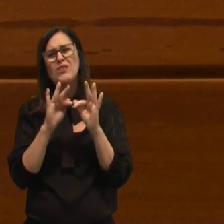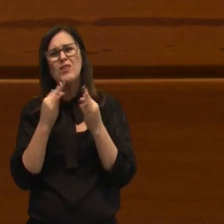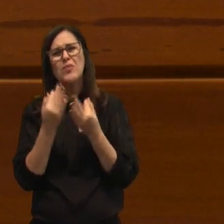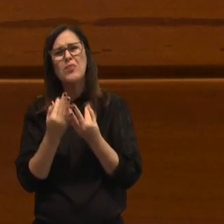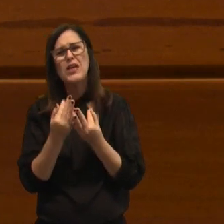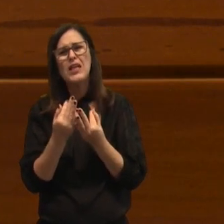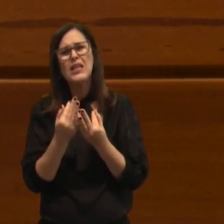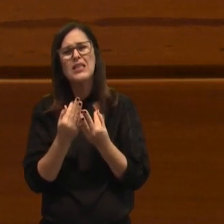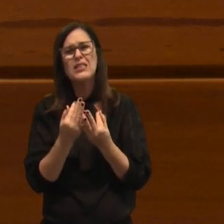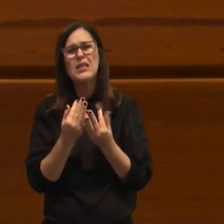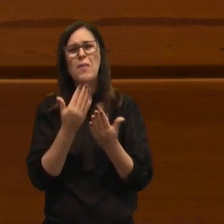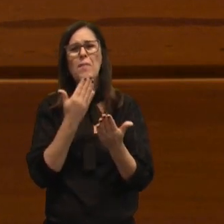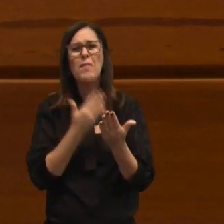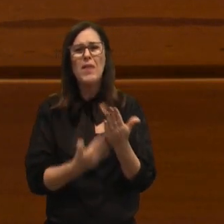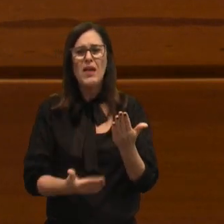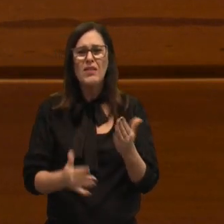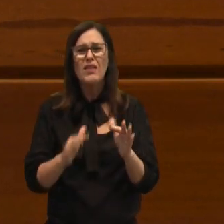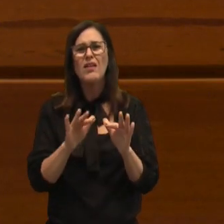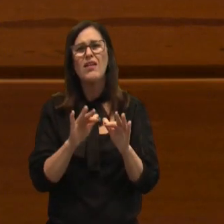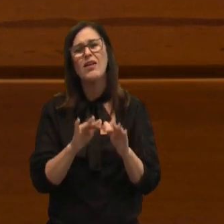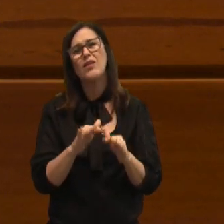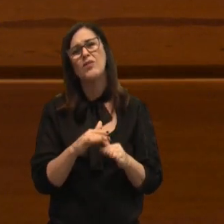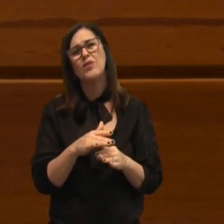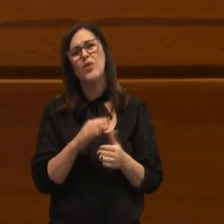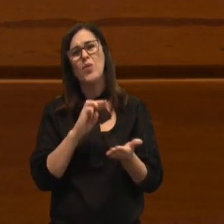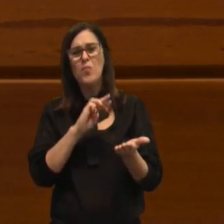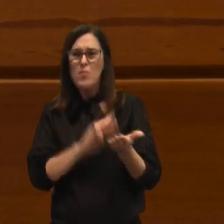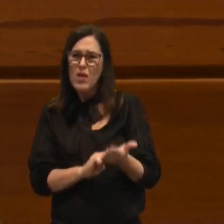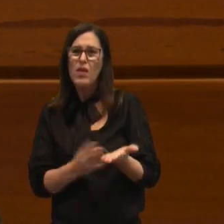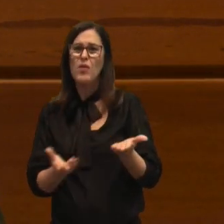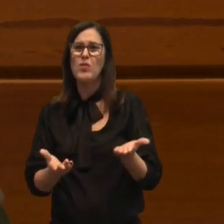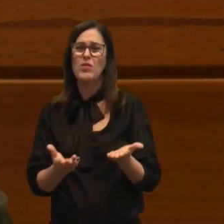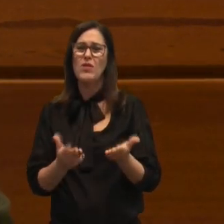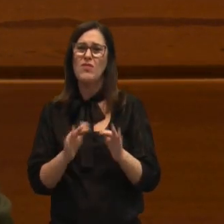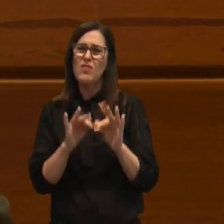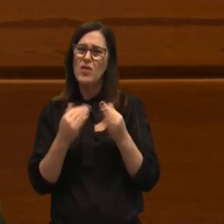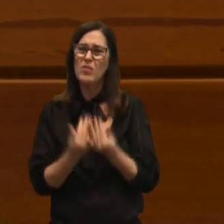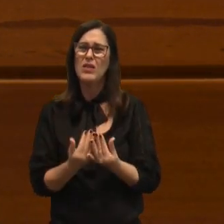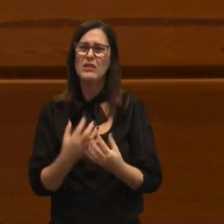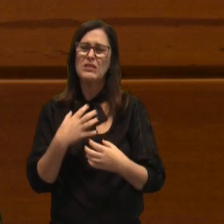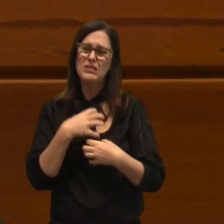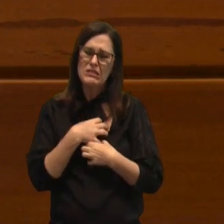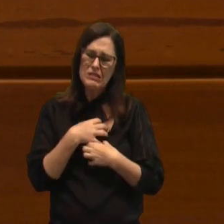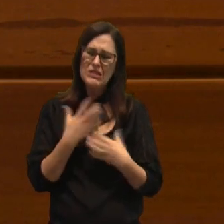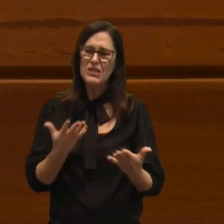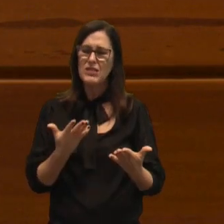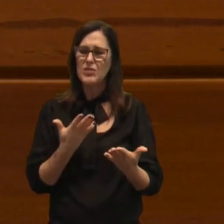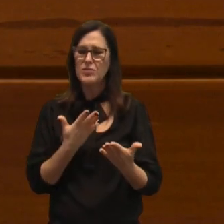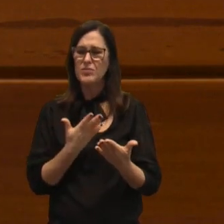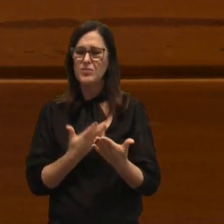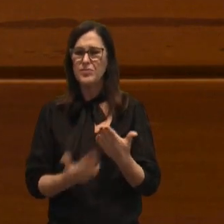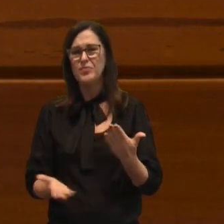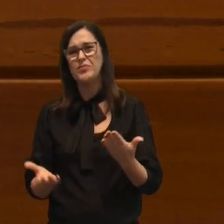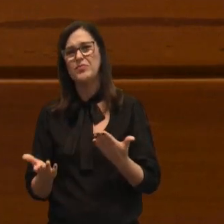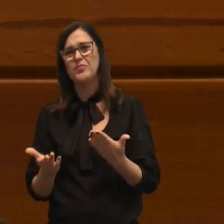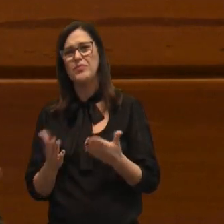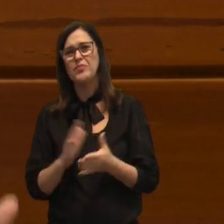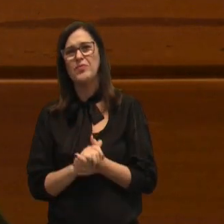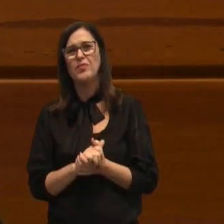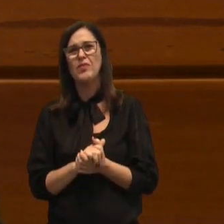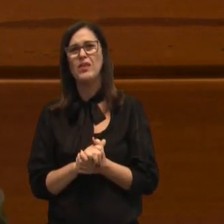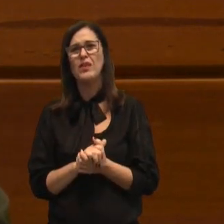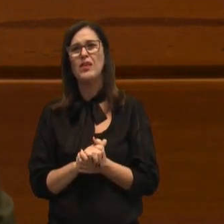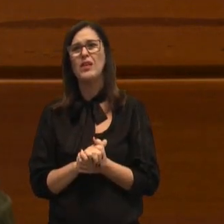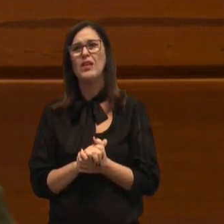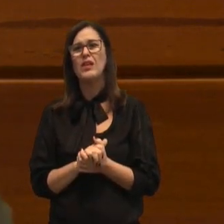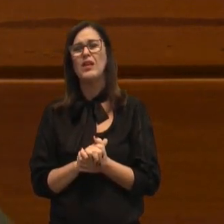enlutadas, algumas outras esta semana passando por perdas. Recentemente, o irmão Davi Raiol e sua mãe Zumira